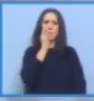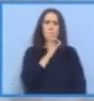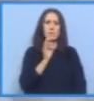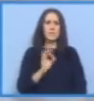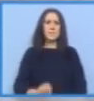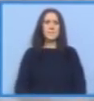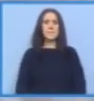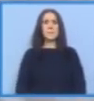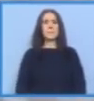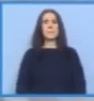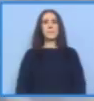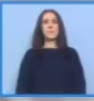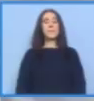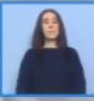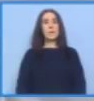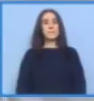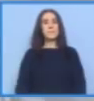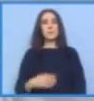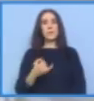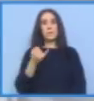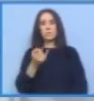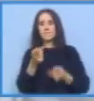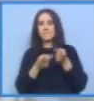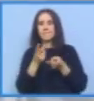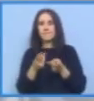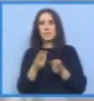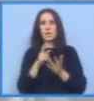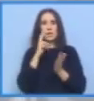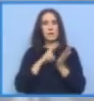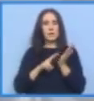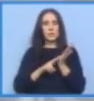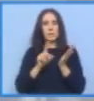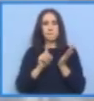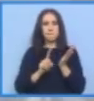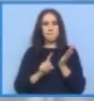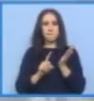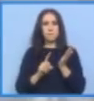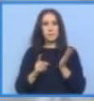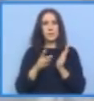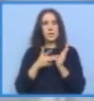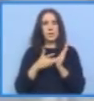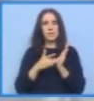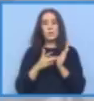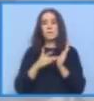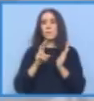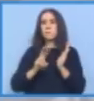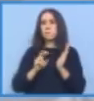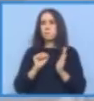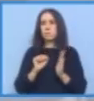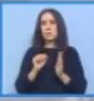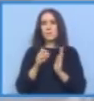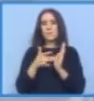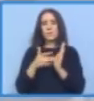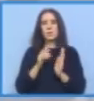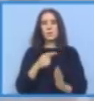é? Vamos analisar então, espreitar esta primeira leitura do segundo livro das